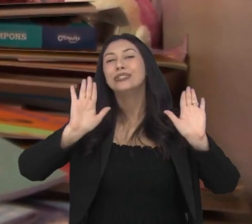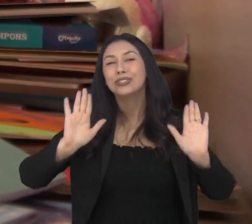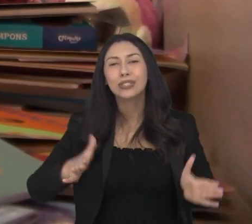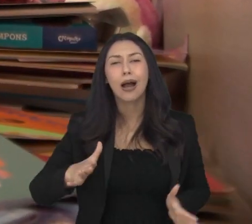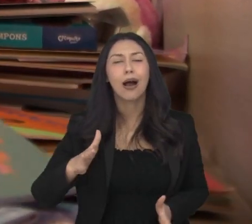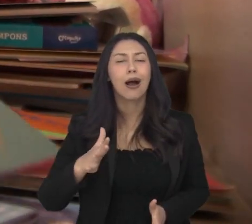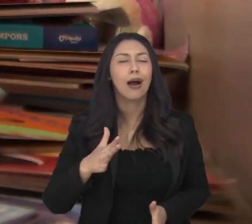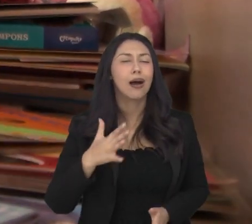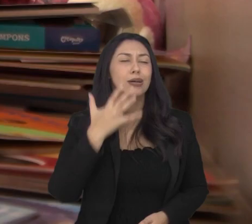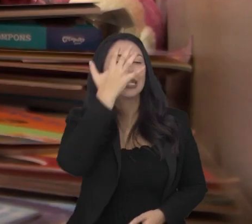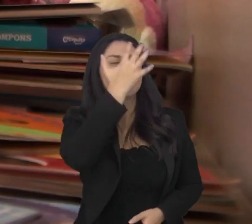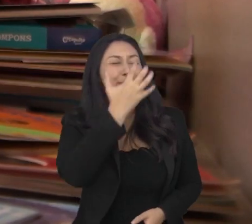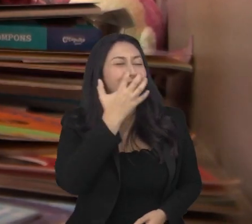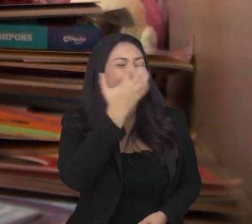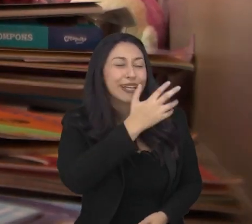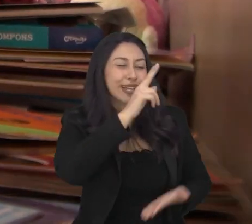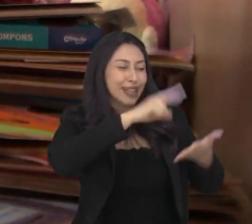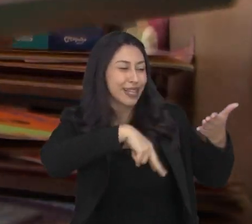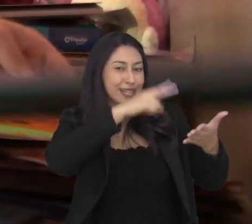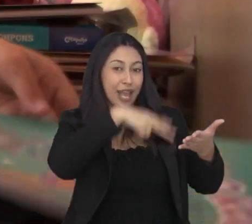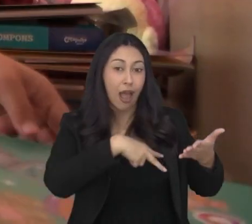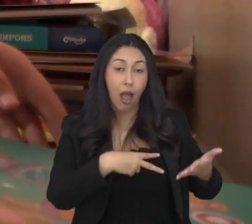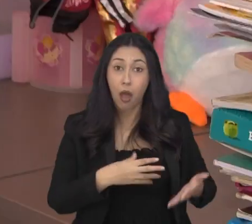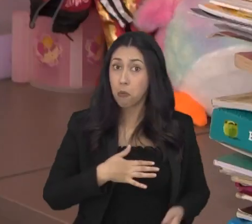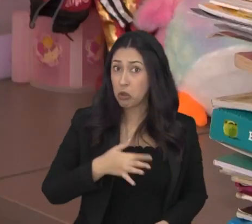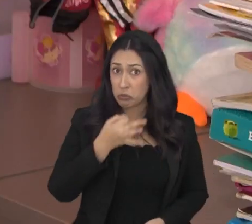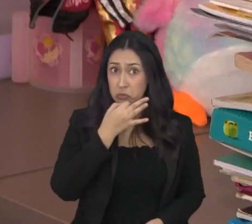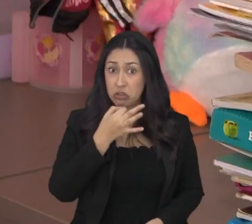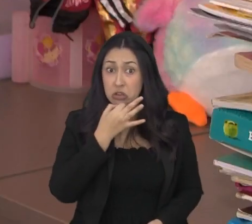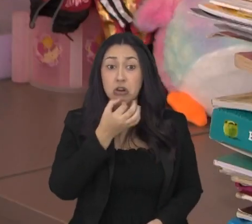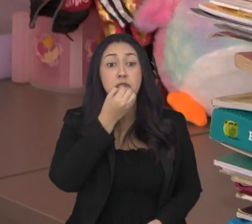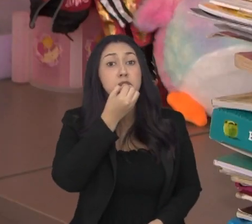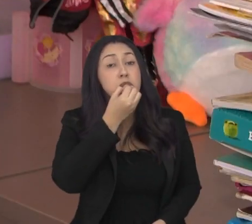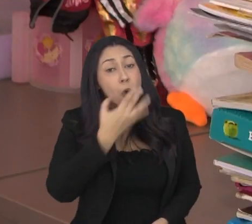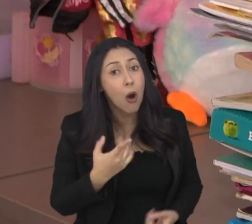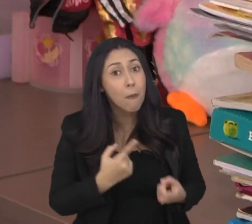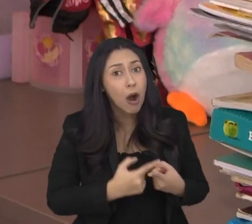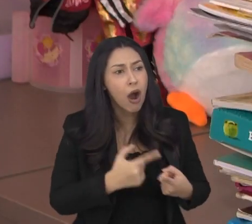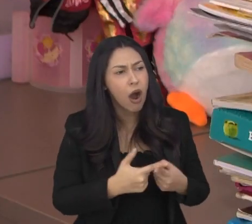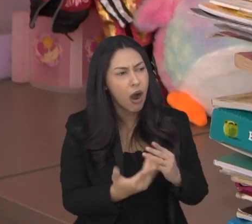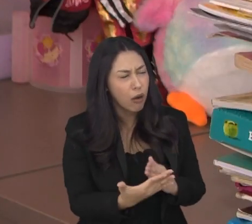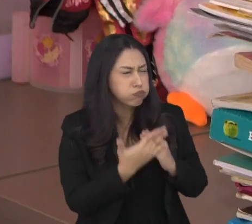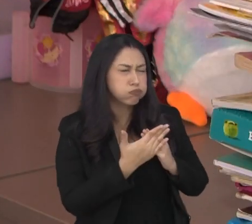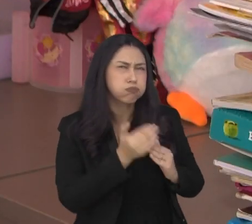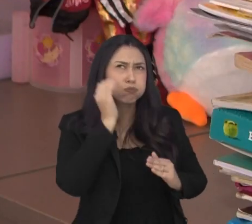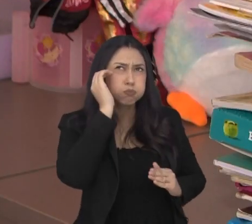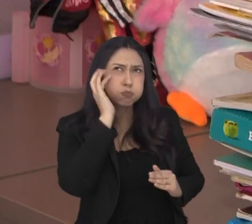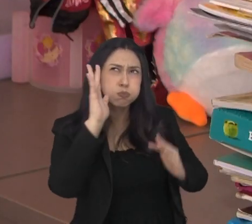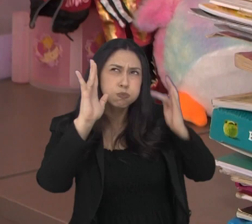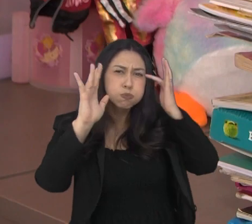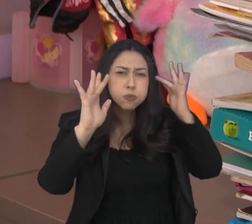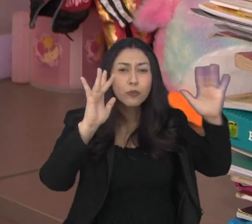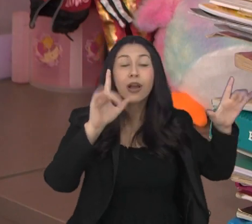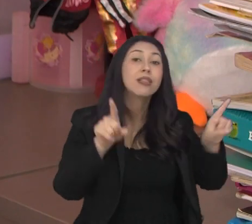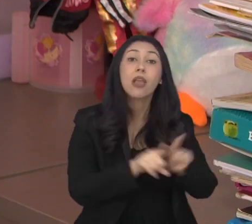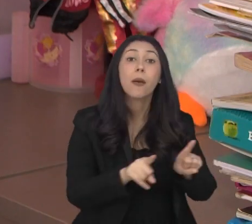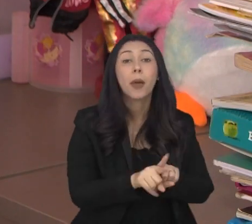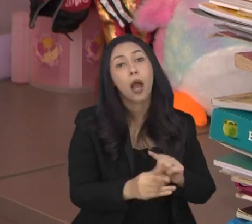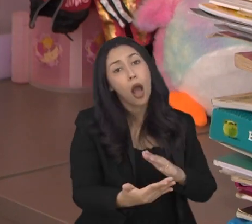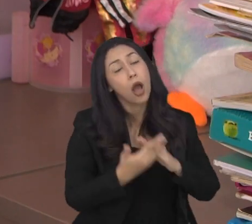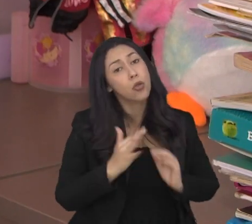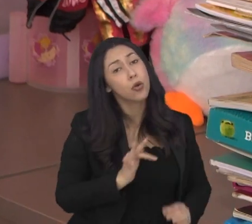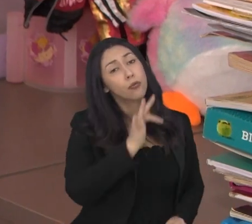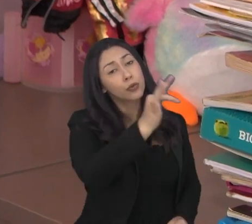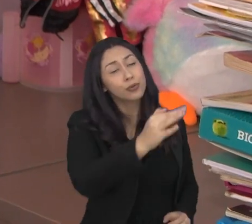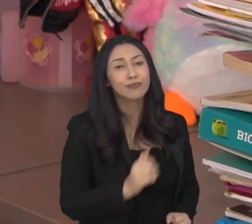agora já se tornou uma paixão para a pequena. Eu acho muito bom que também vai na nossa imaginação e também é